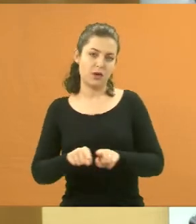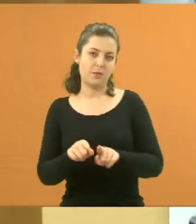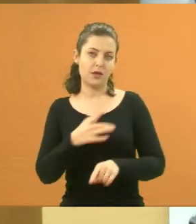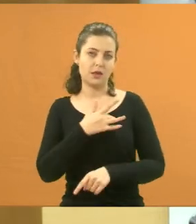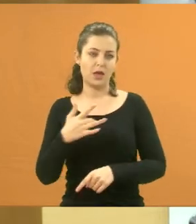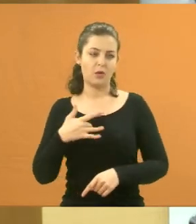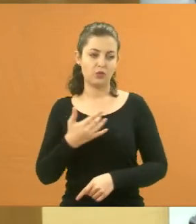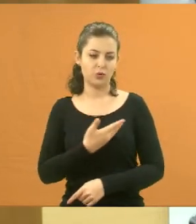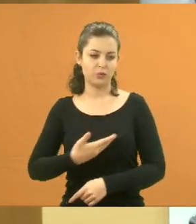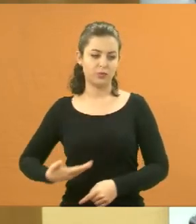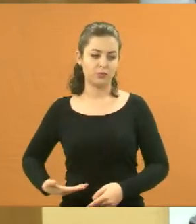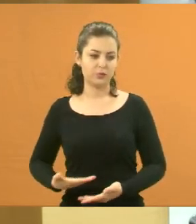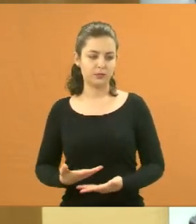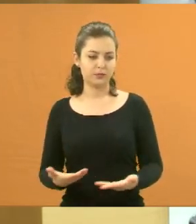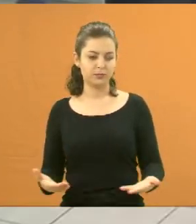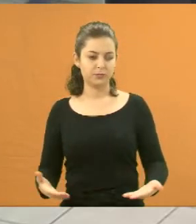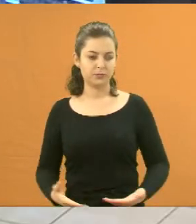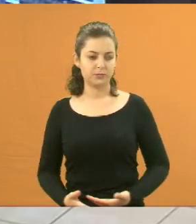pública.